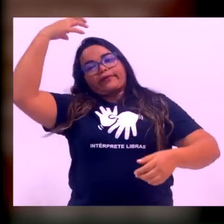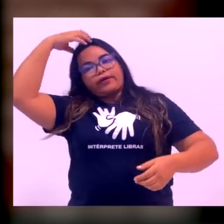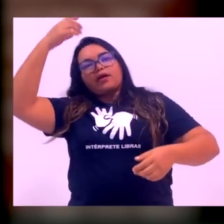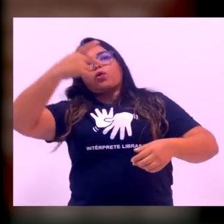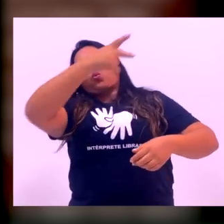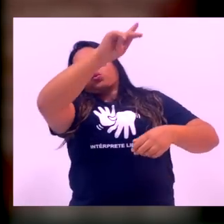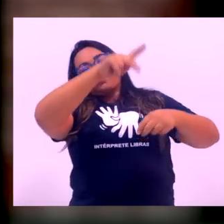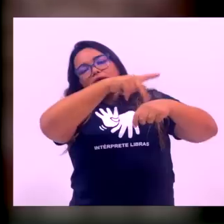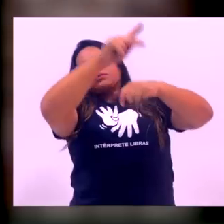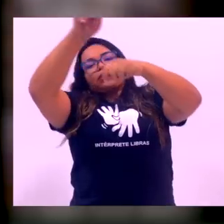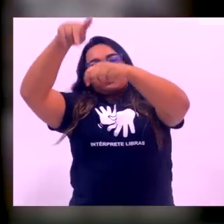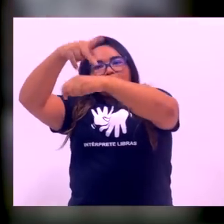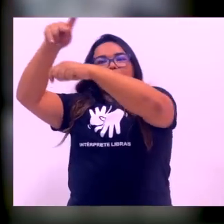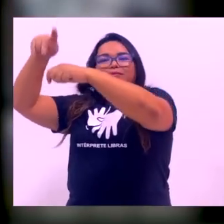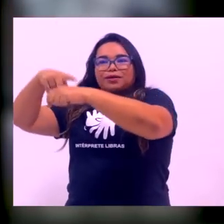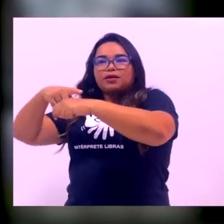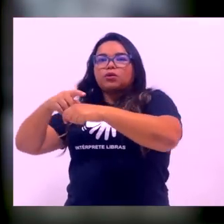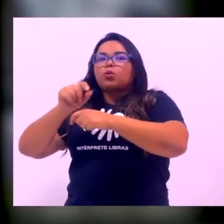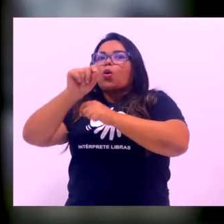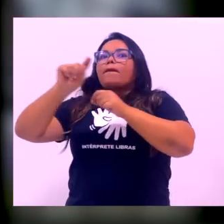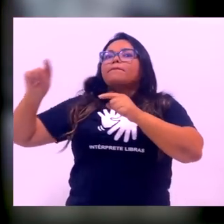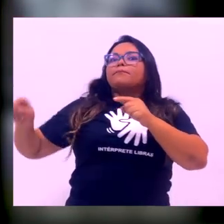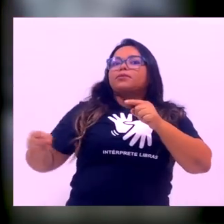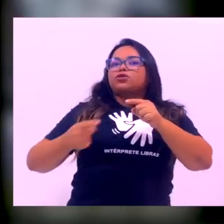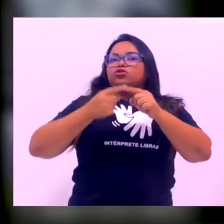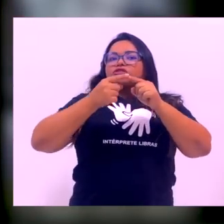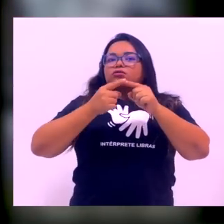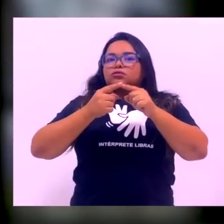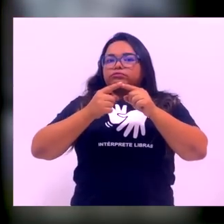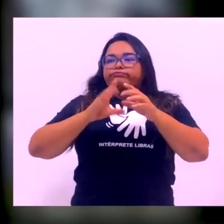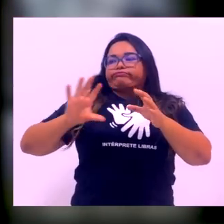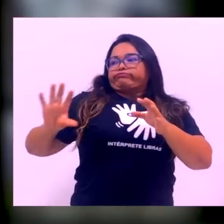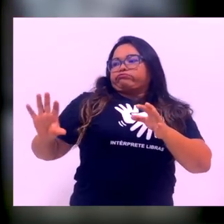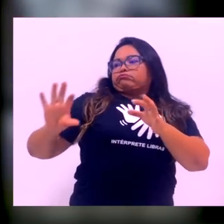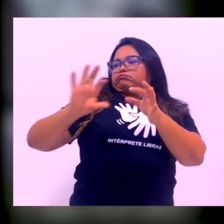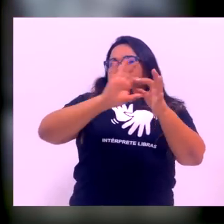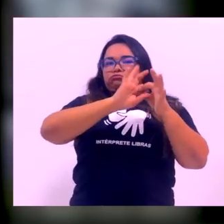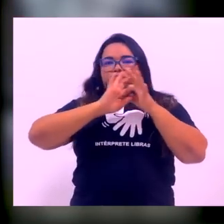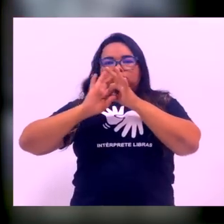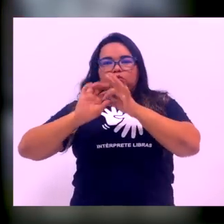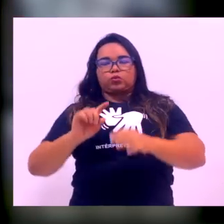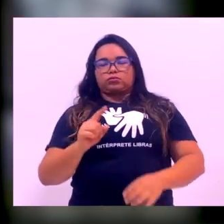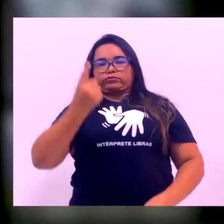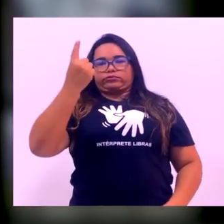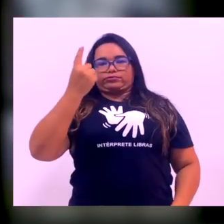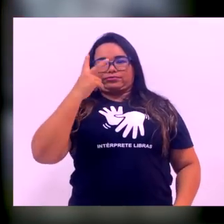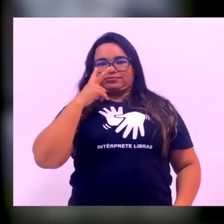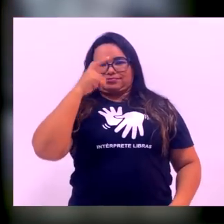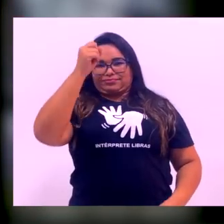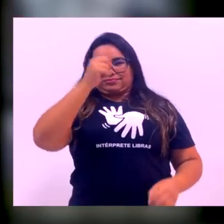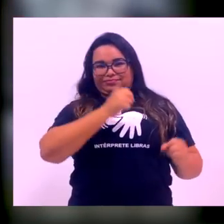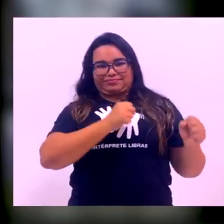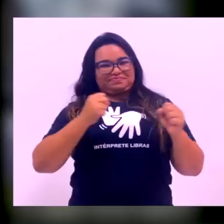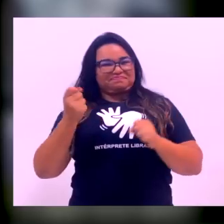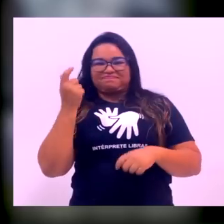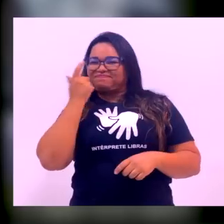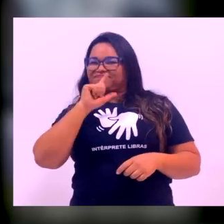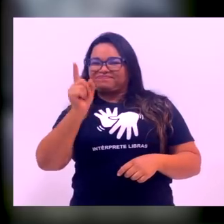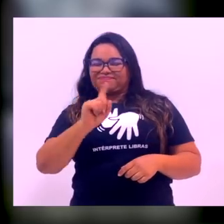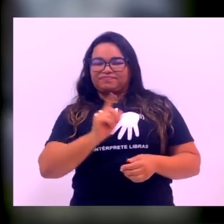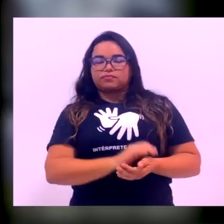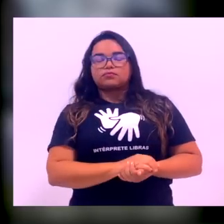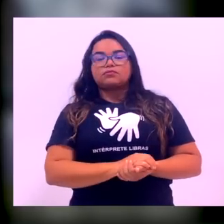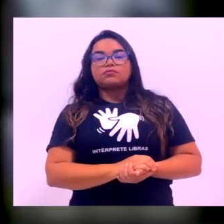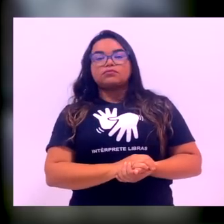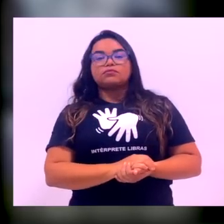estavam juntas. Então, reis diferentes tentaram reunificar os reinos. Aqui você tem o Papa coroando